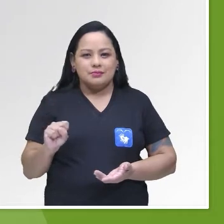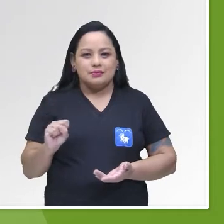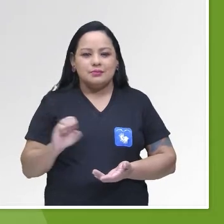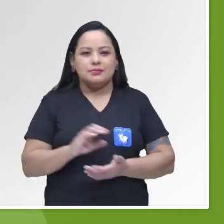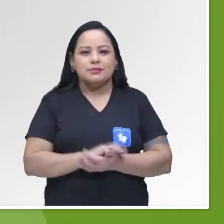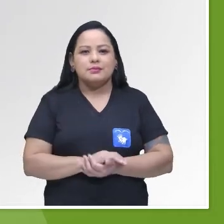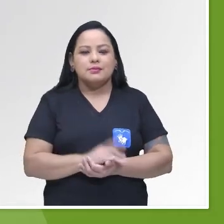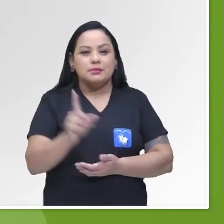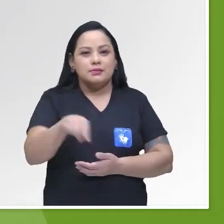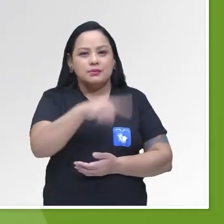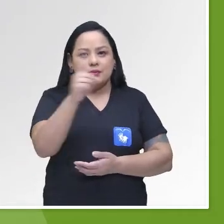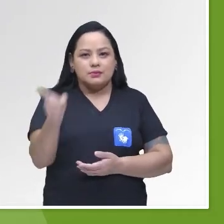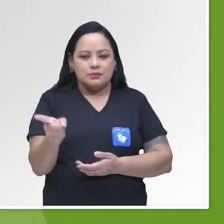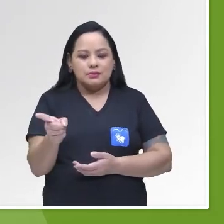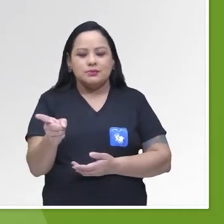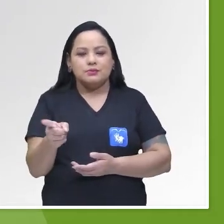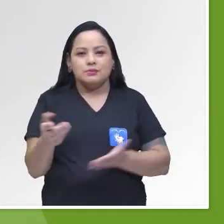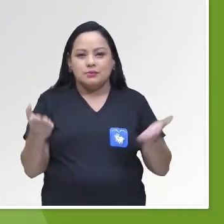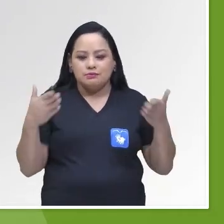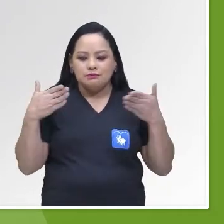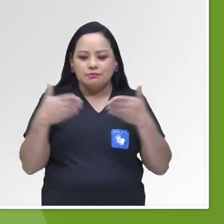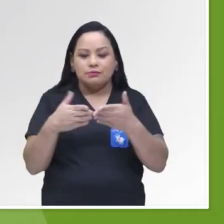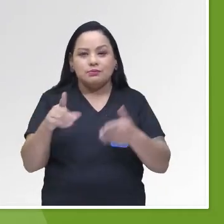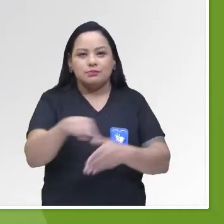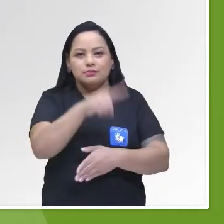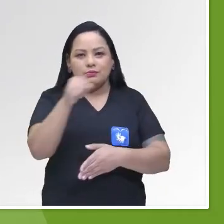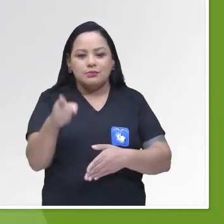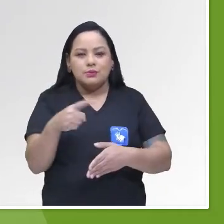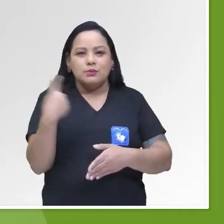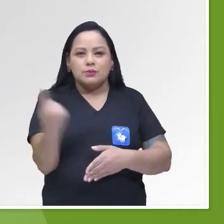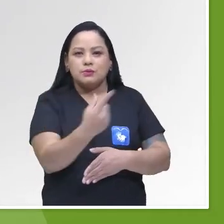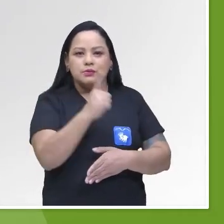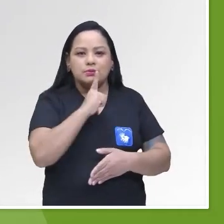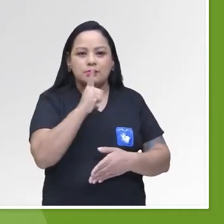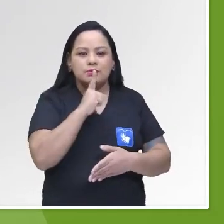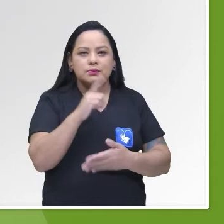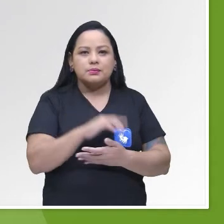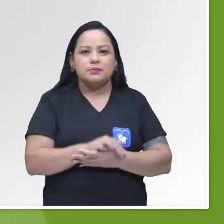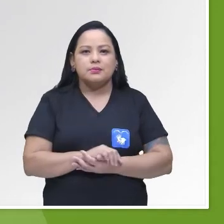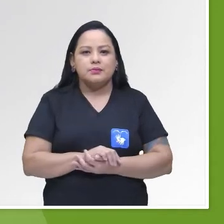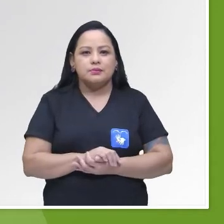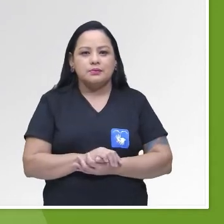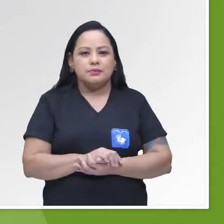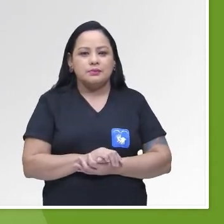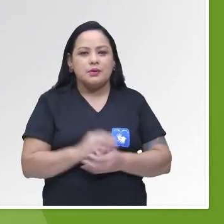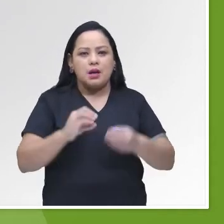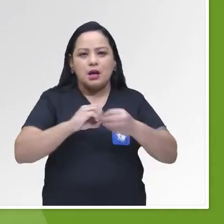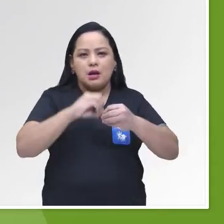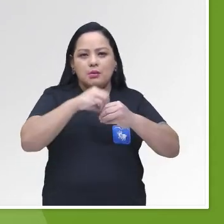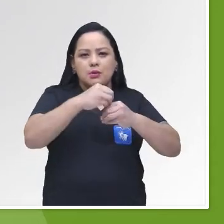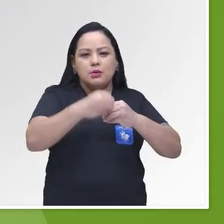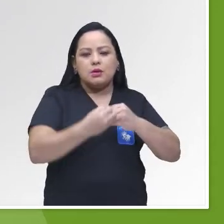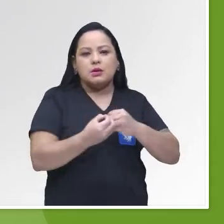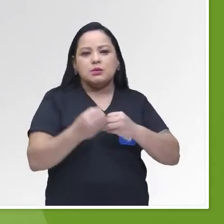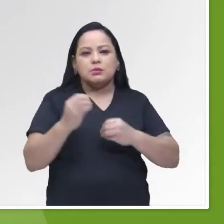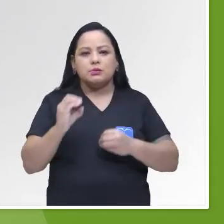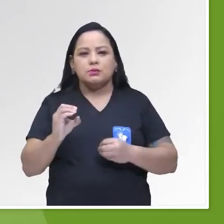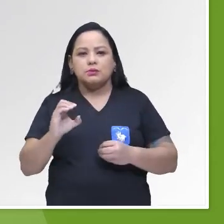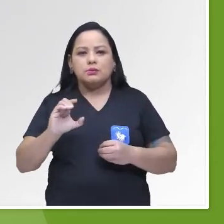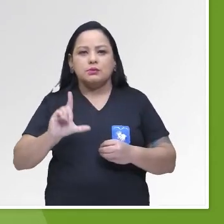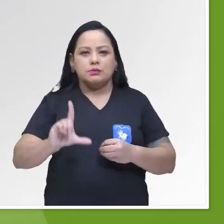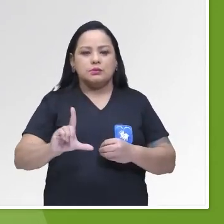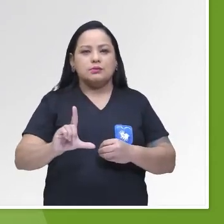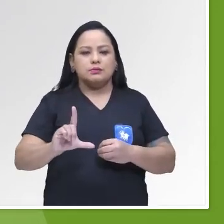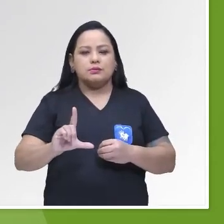Então, nos produtos, eu tenho a molécula cloreto de